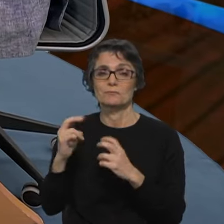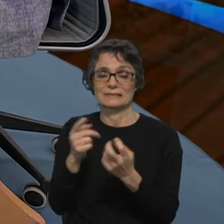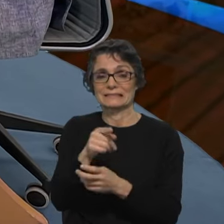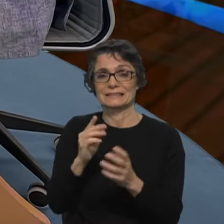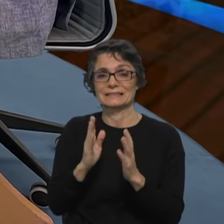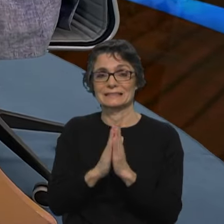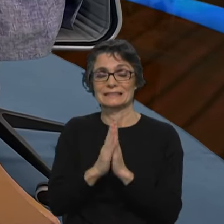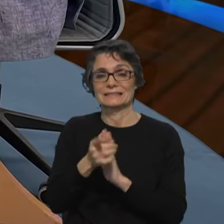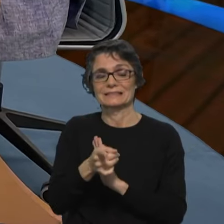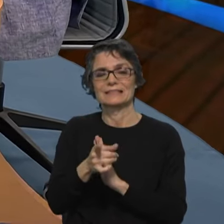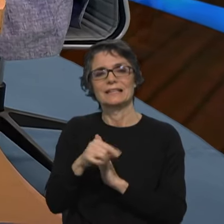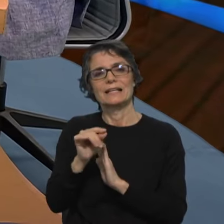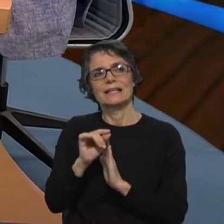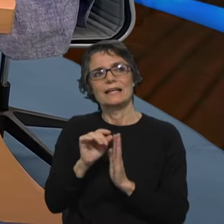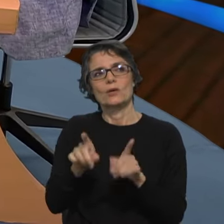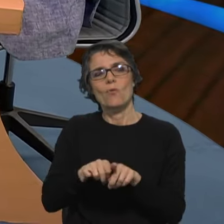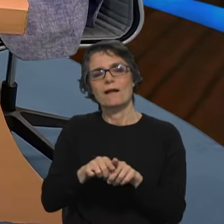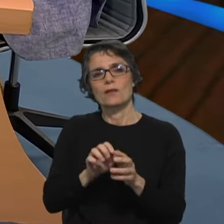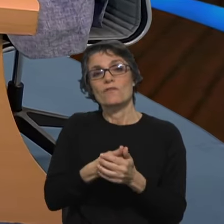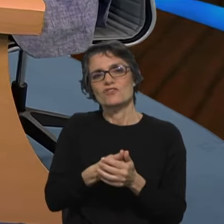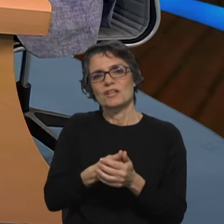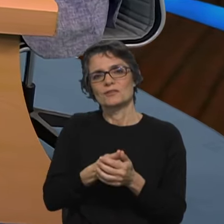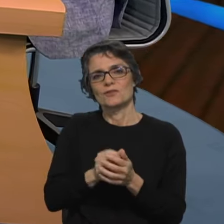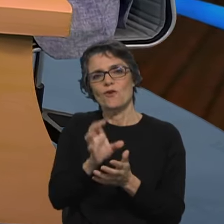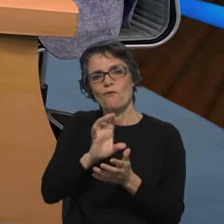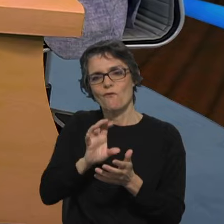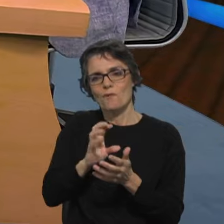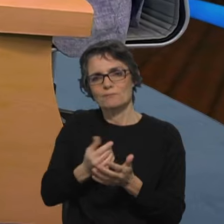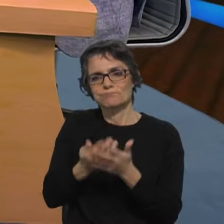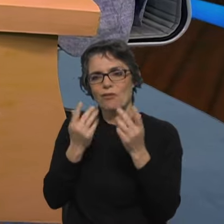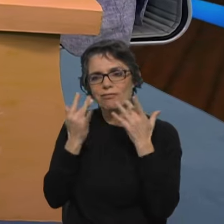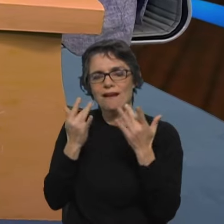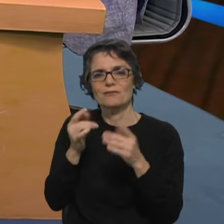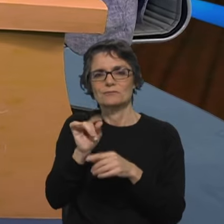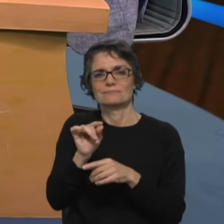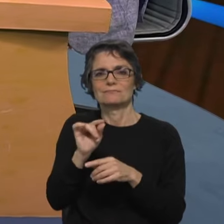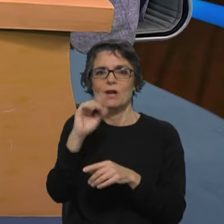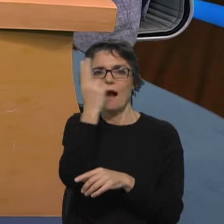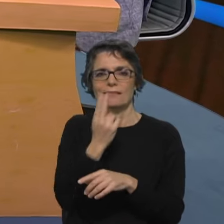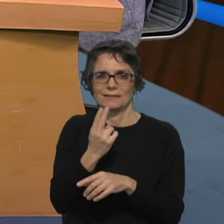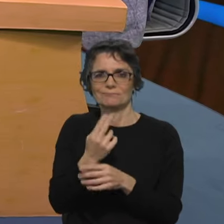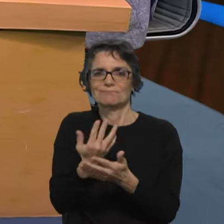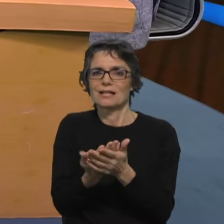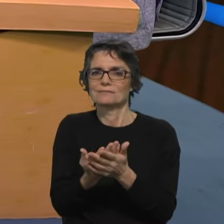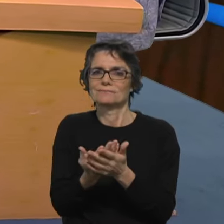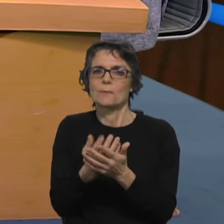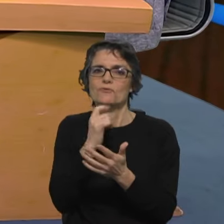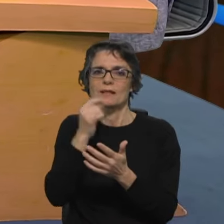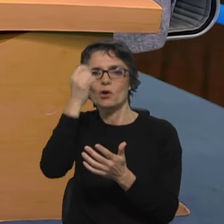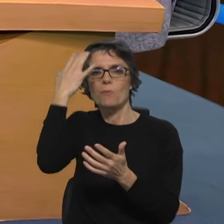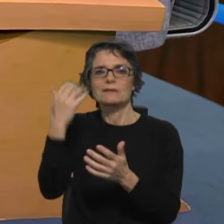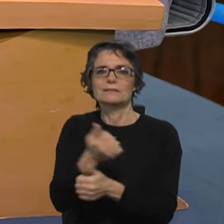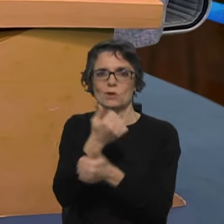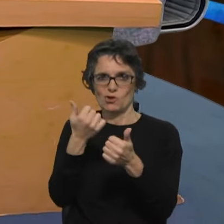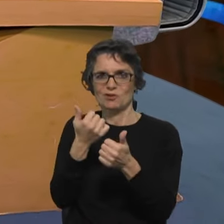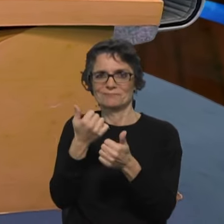compreensível. E através do teatro e da arte, pretendemos isso mesmo, que essas